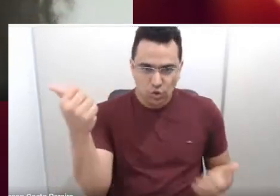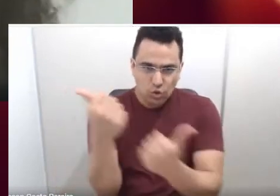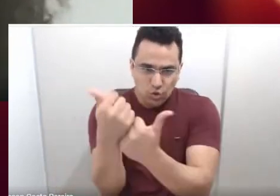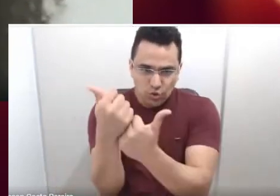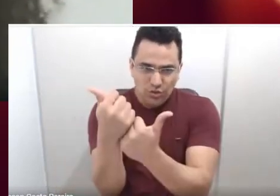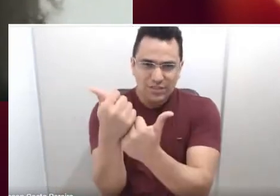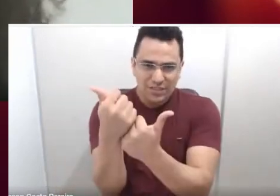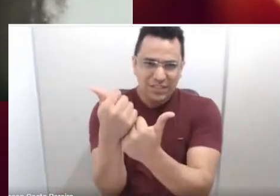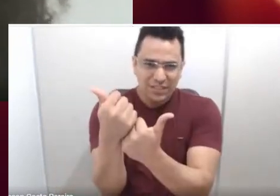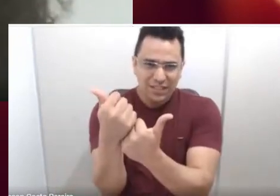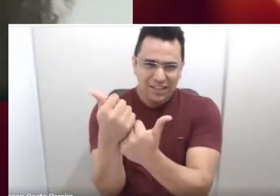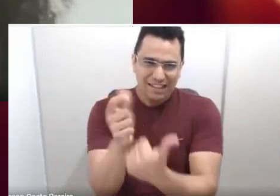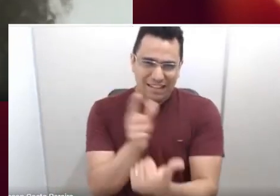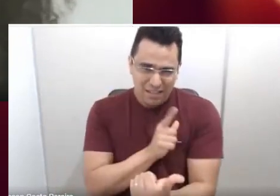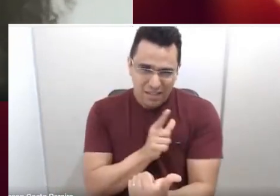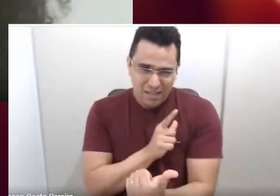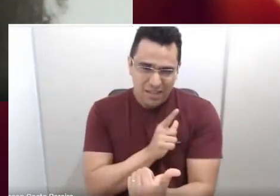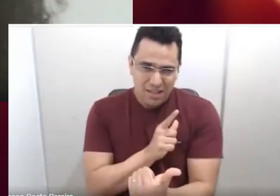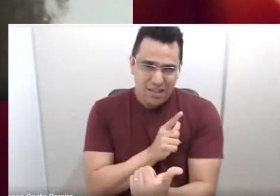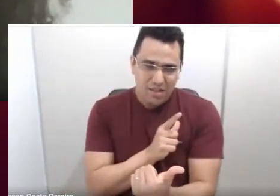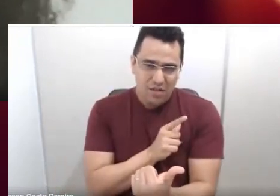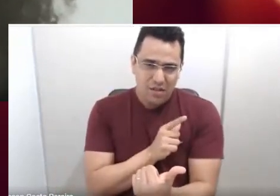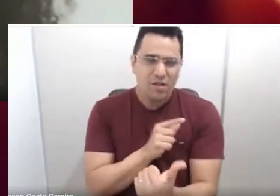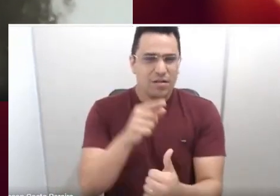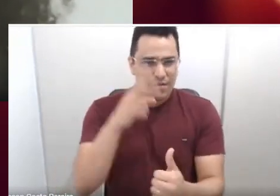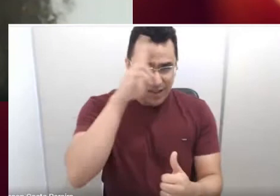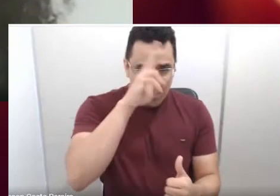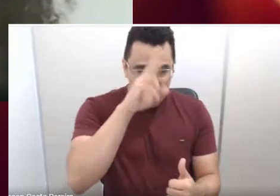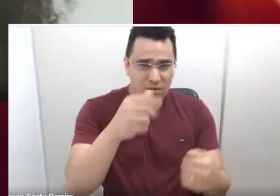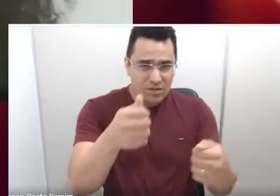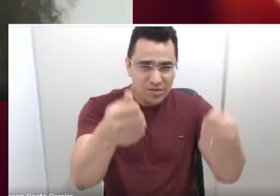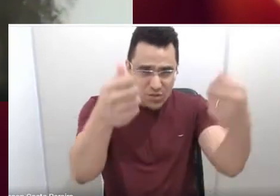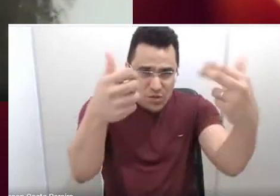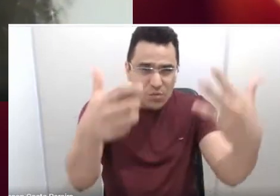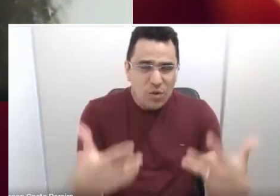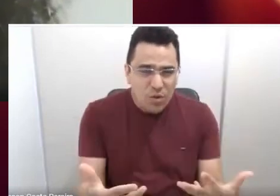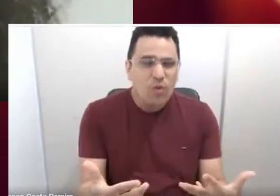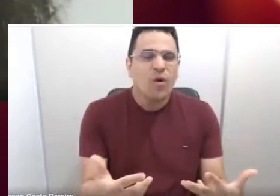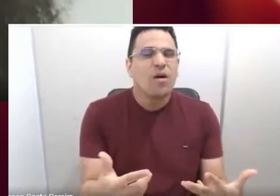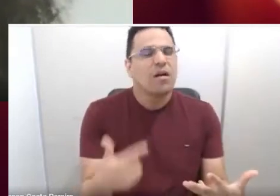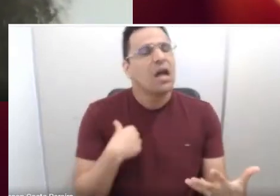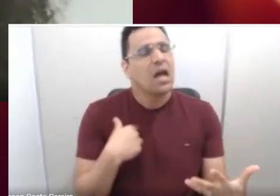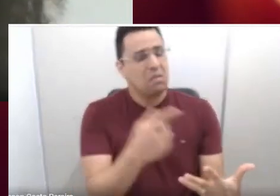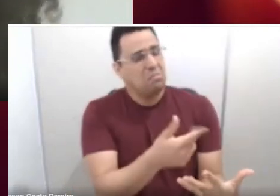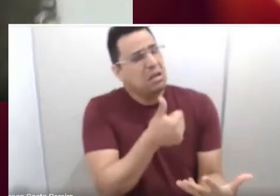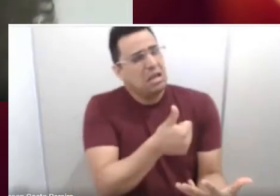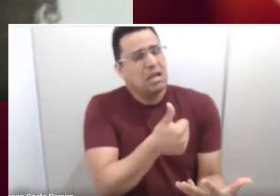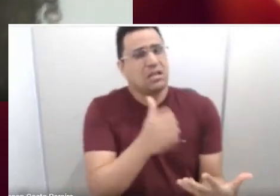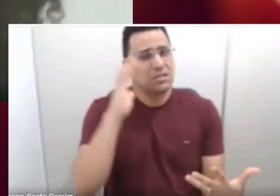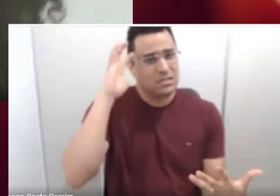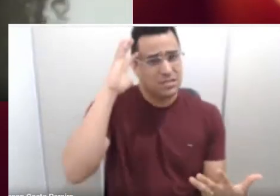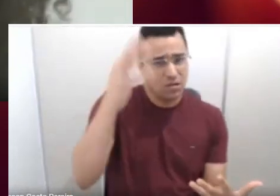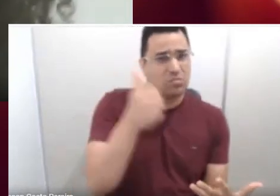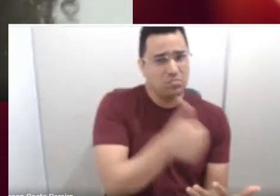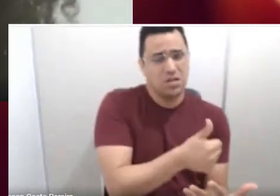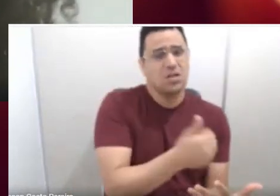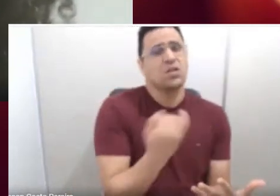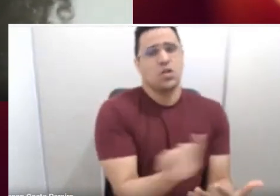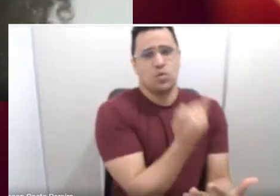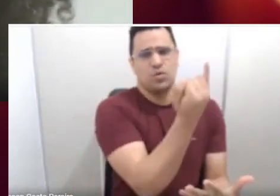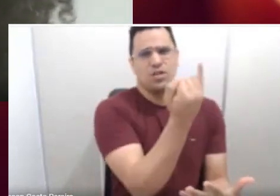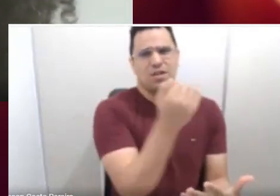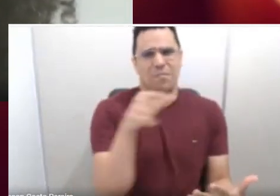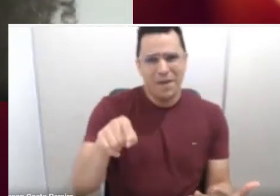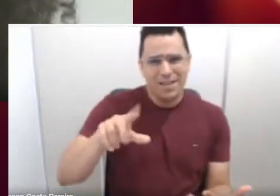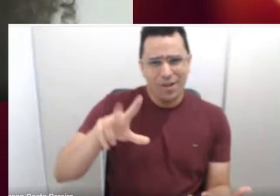forma, em algum momento você falou que essas saídas foram importantes, mas o suporte, ele contemplou as